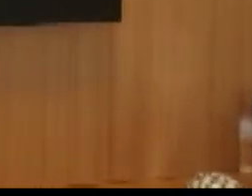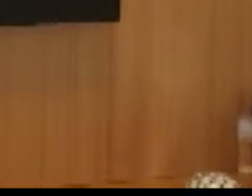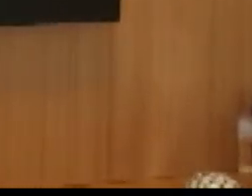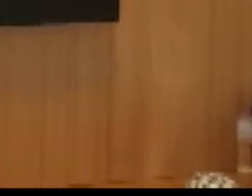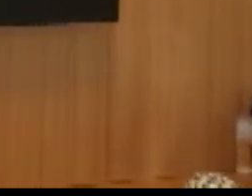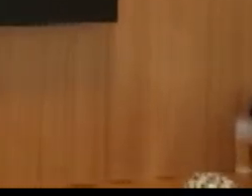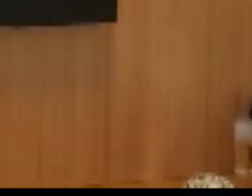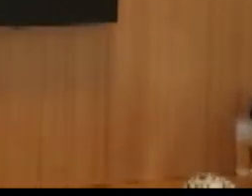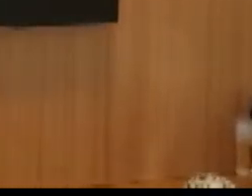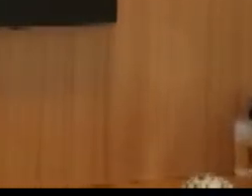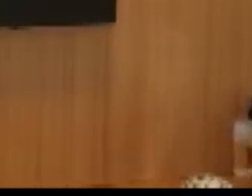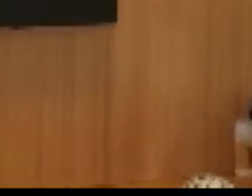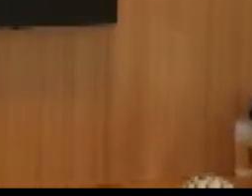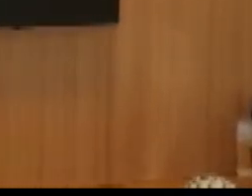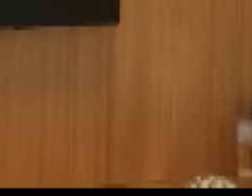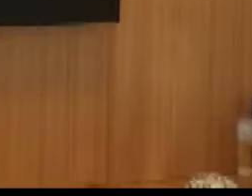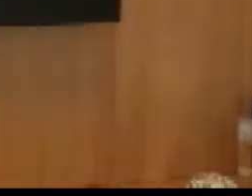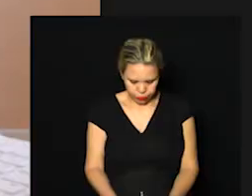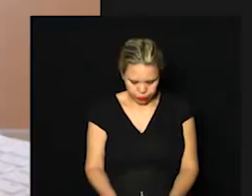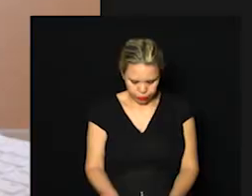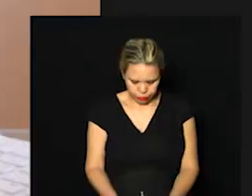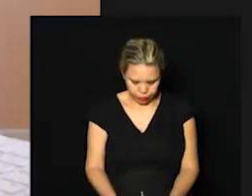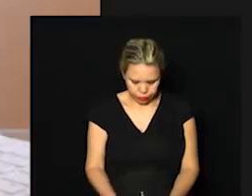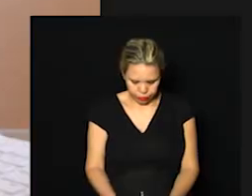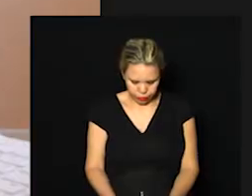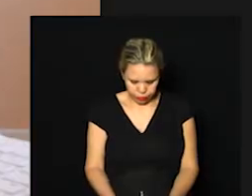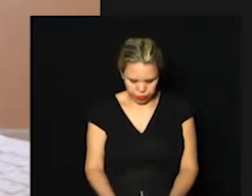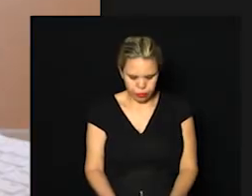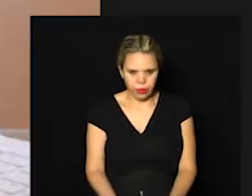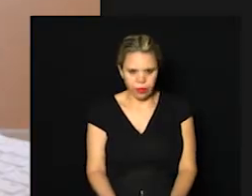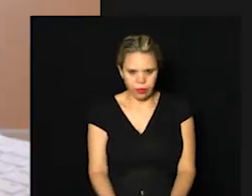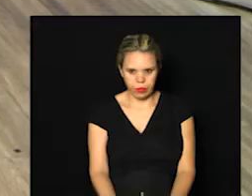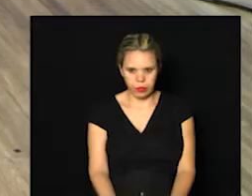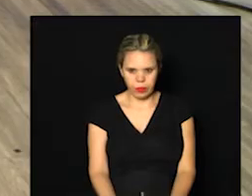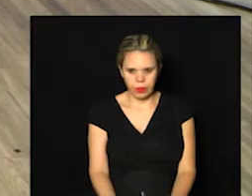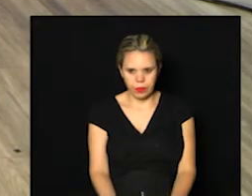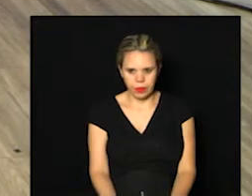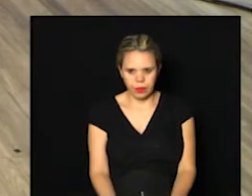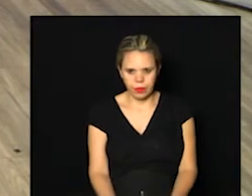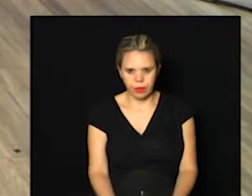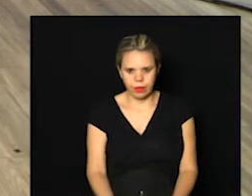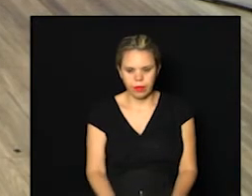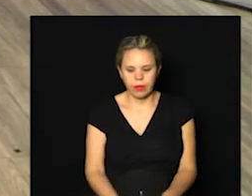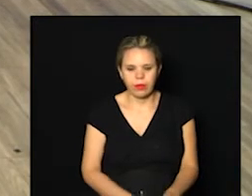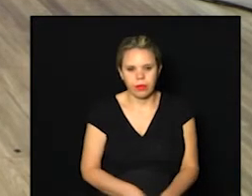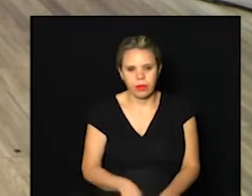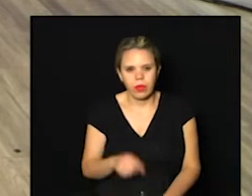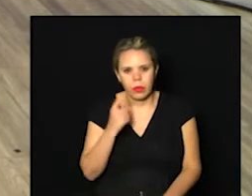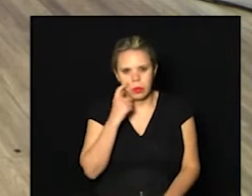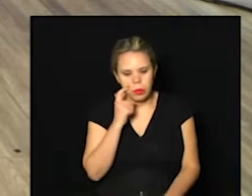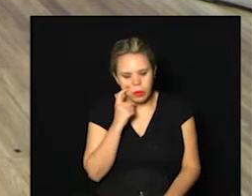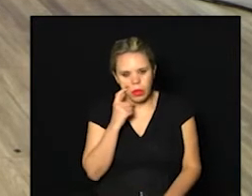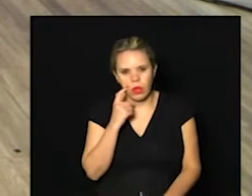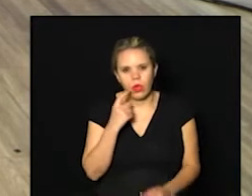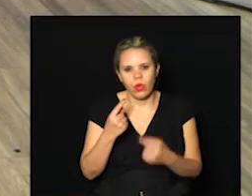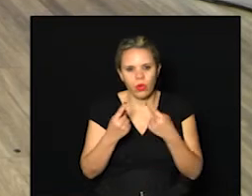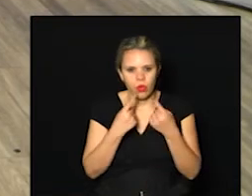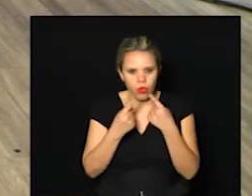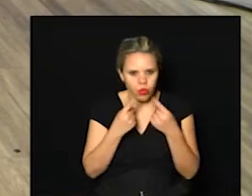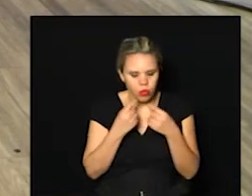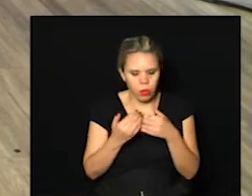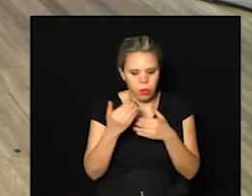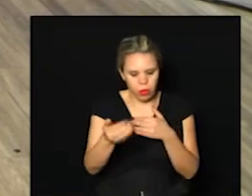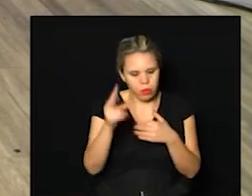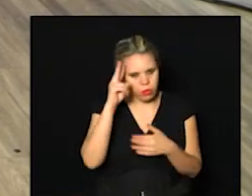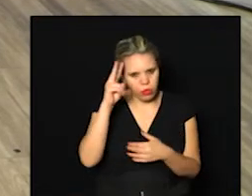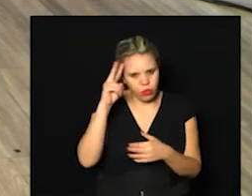regularize todo o sistema educacional. Aliás, é um assunto, Mina, que eu vou discutir na próxima